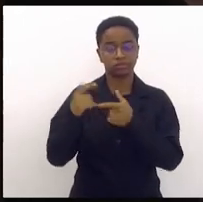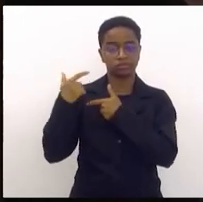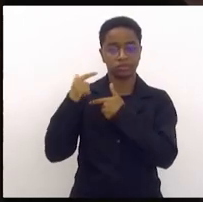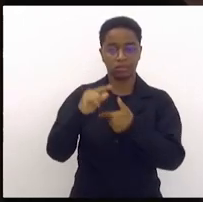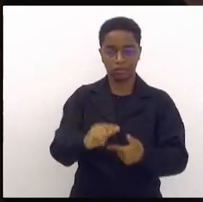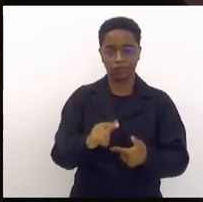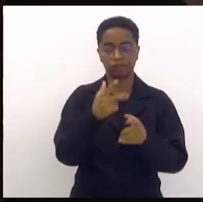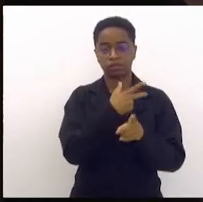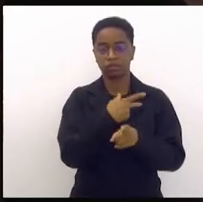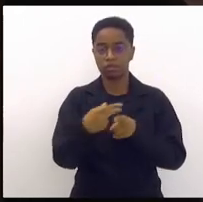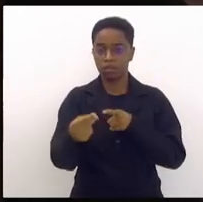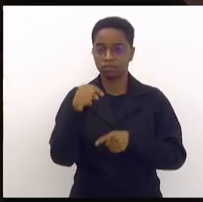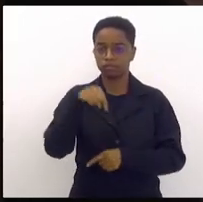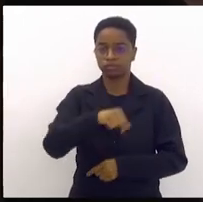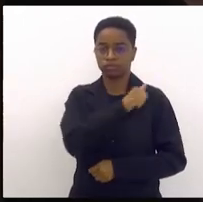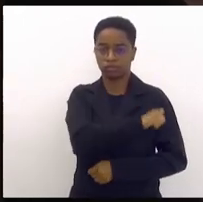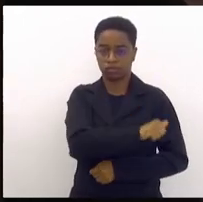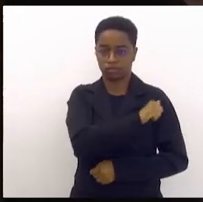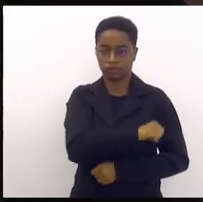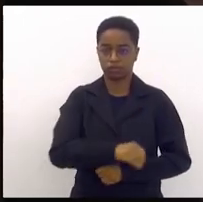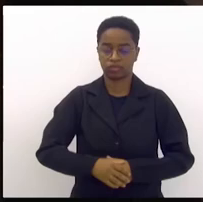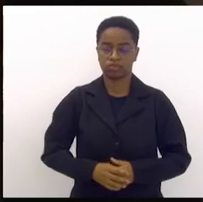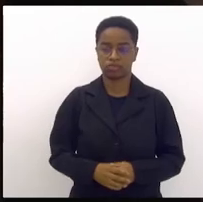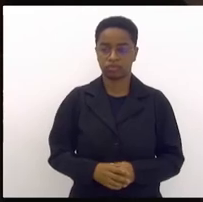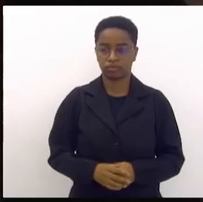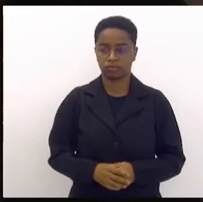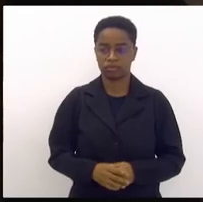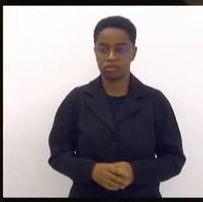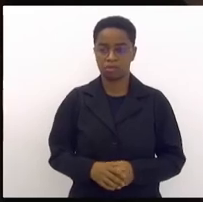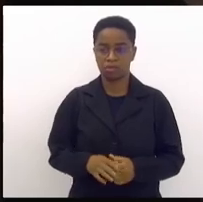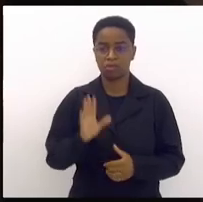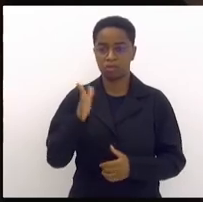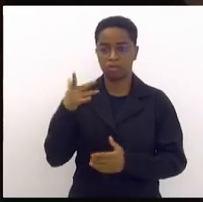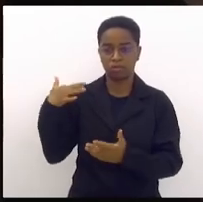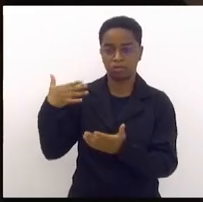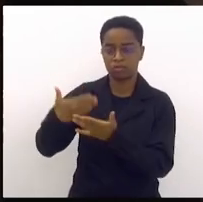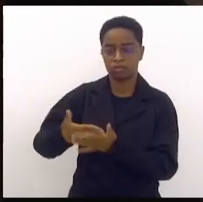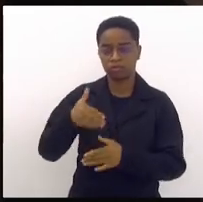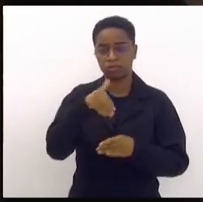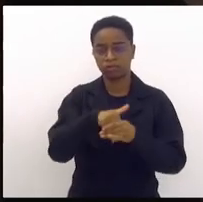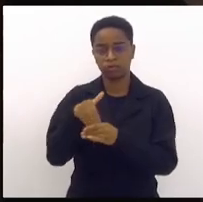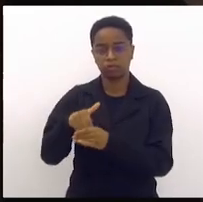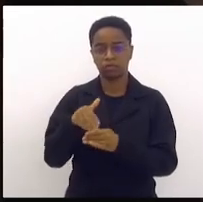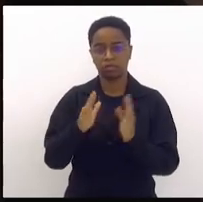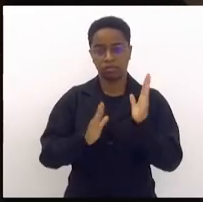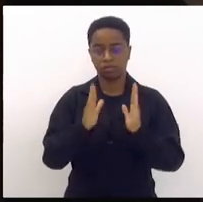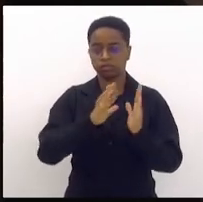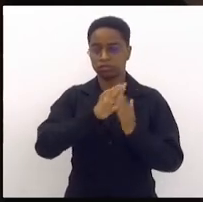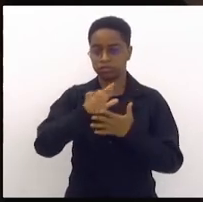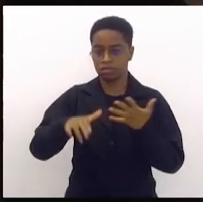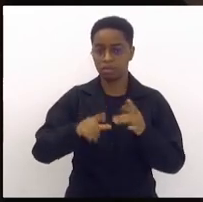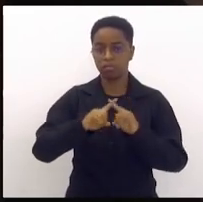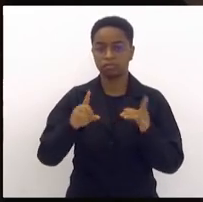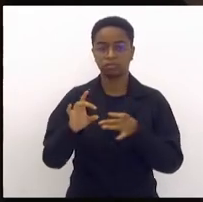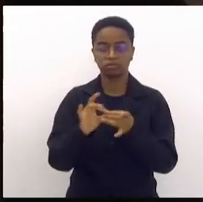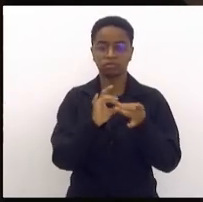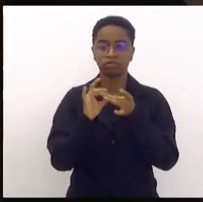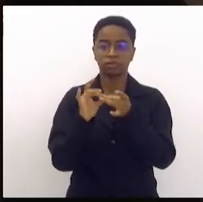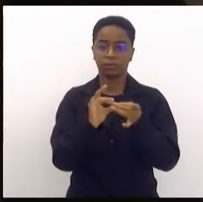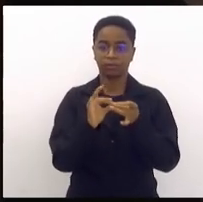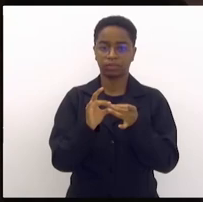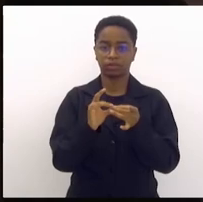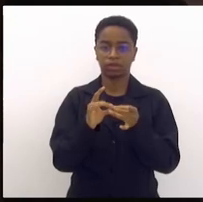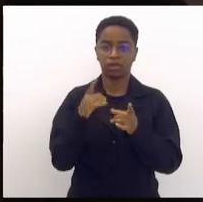conservadora, vitoriosa no Rio de Janeiro, há algumas eleições, estão absolutamente unidos